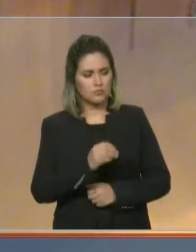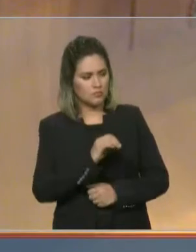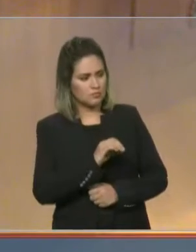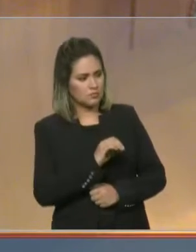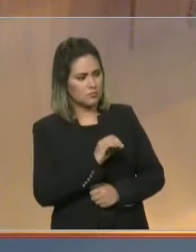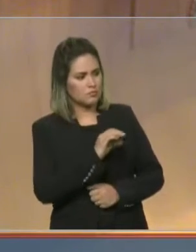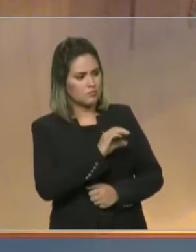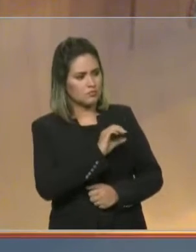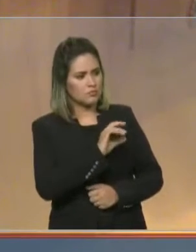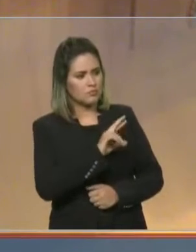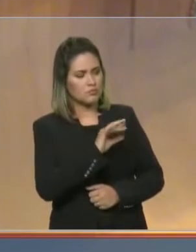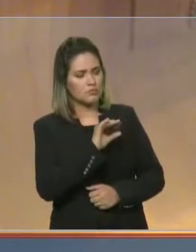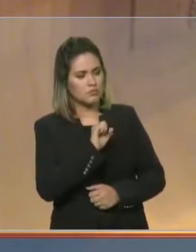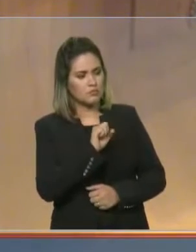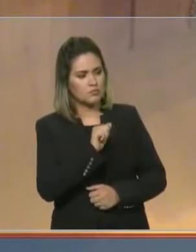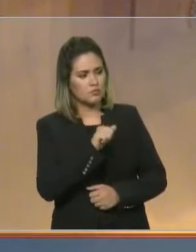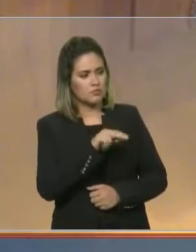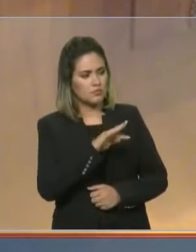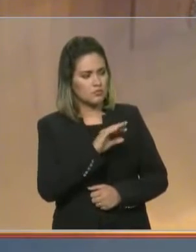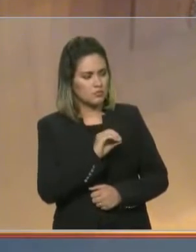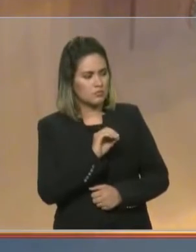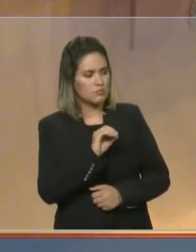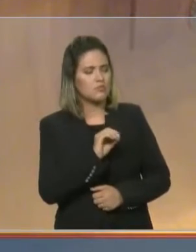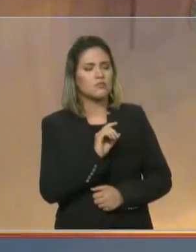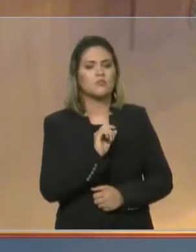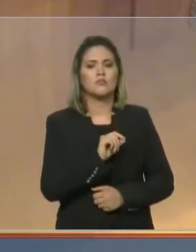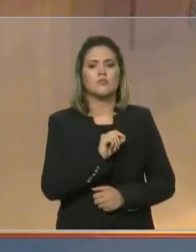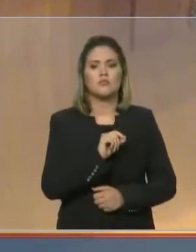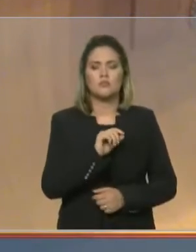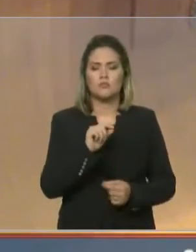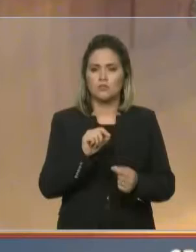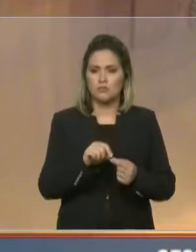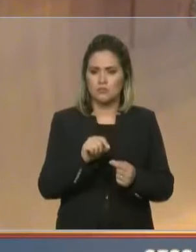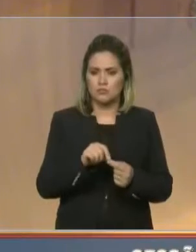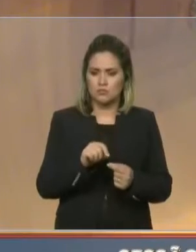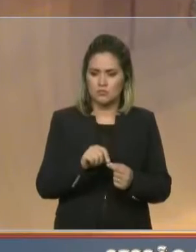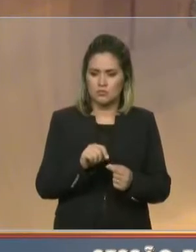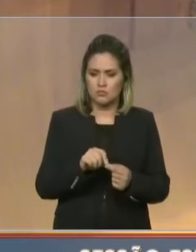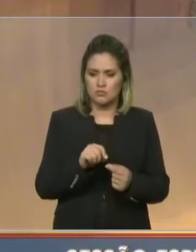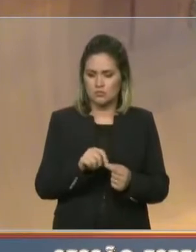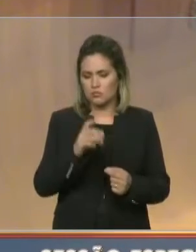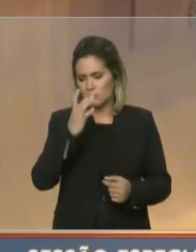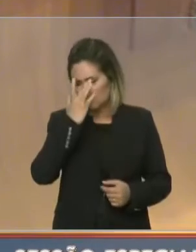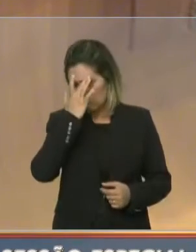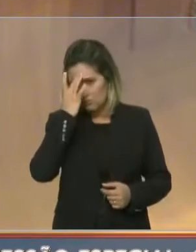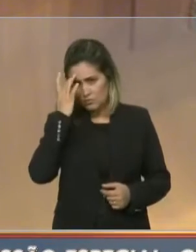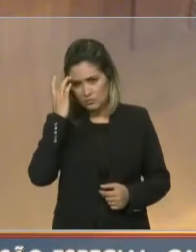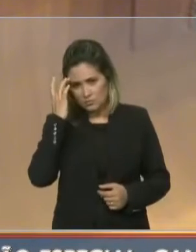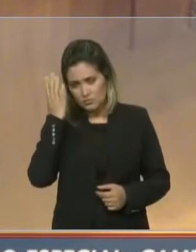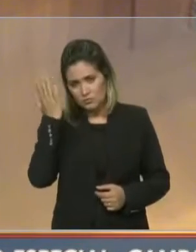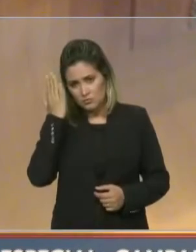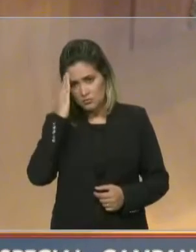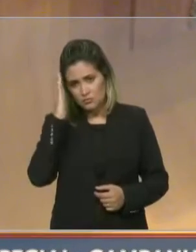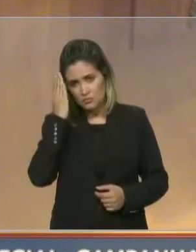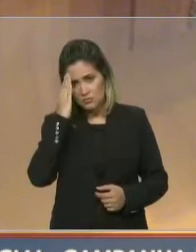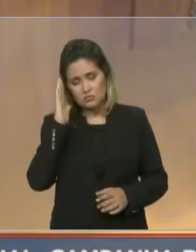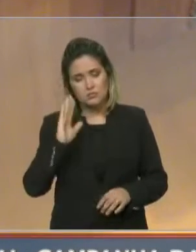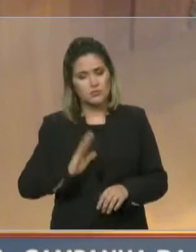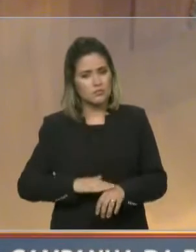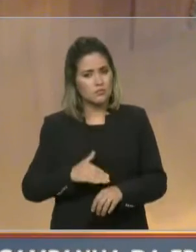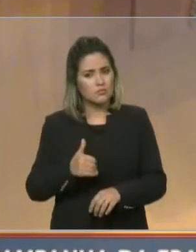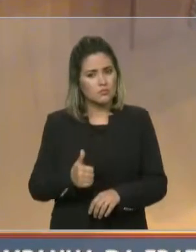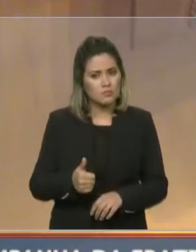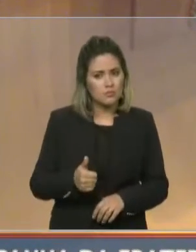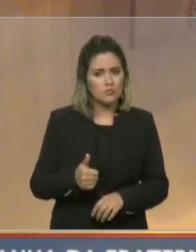tema e sobre o lema, é fazer com que os cidadãos e cidadãs compreendam melhor o